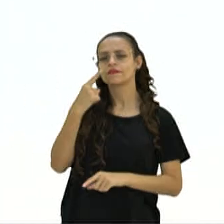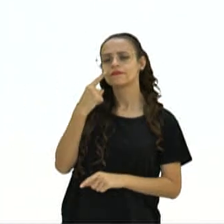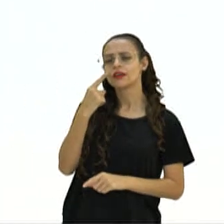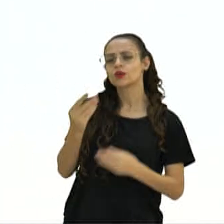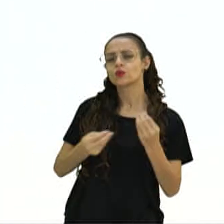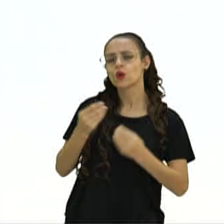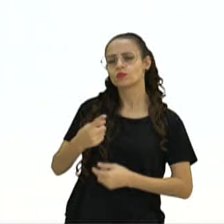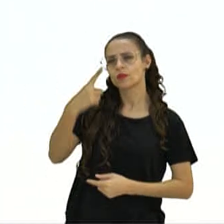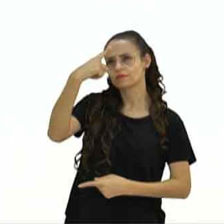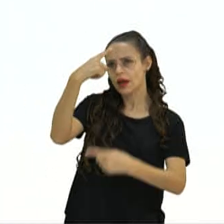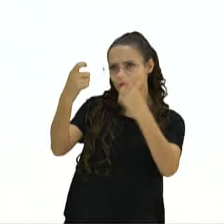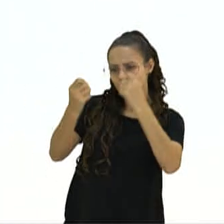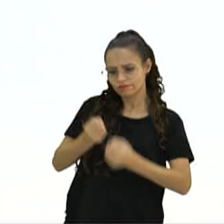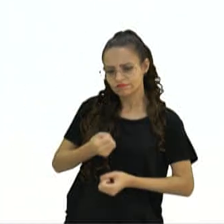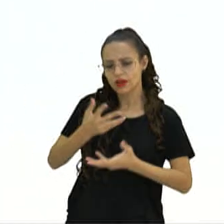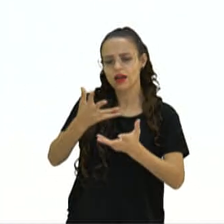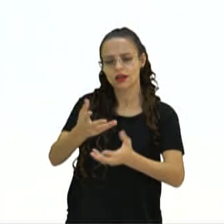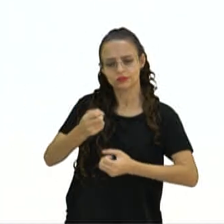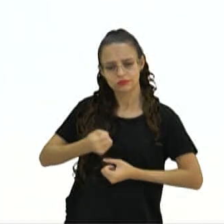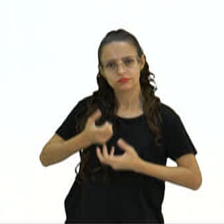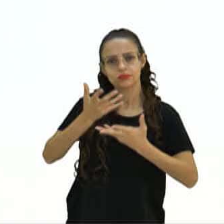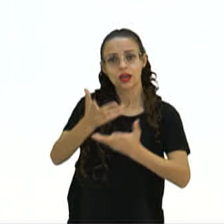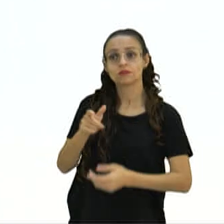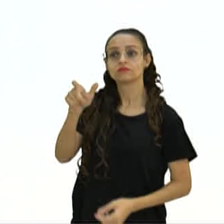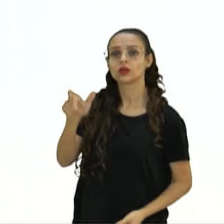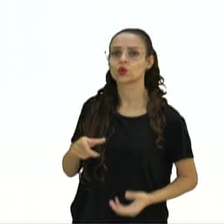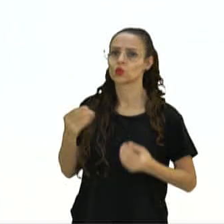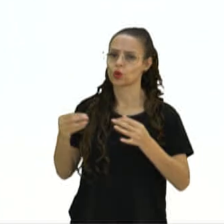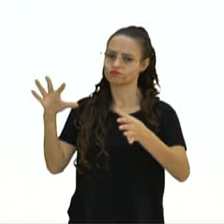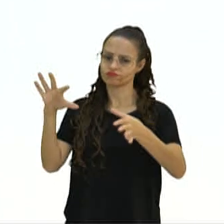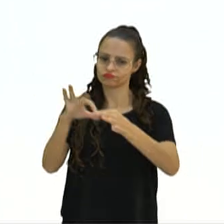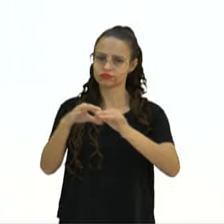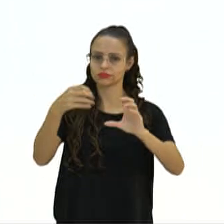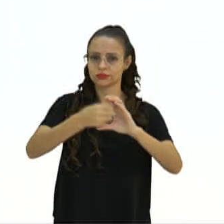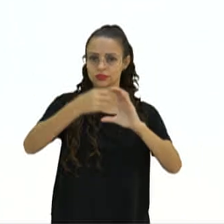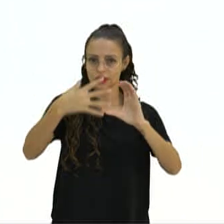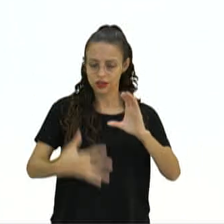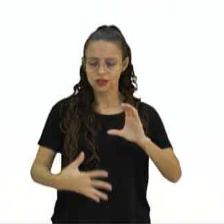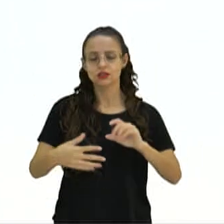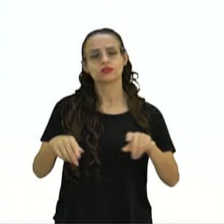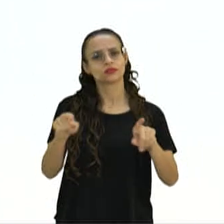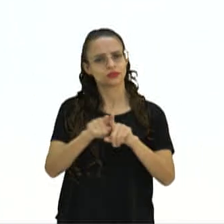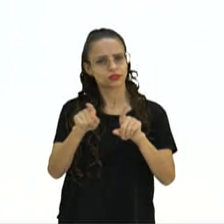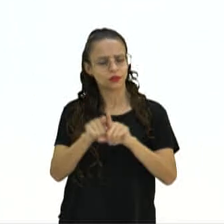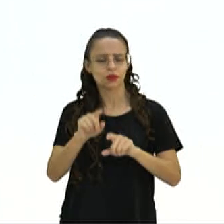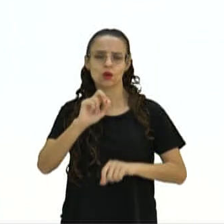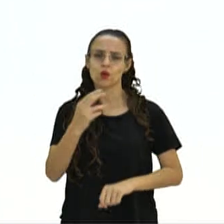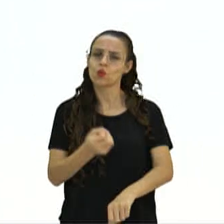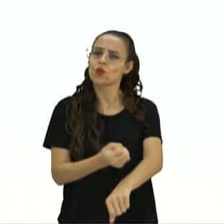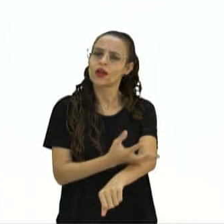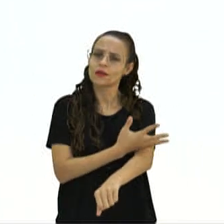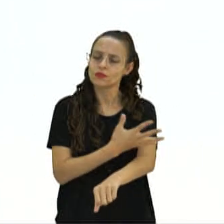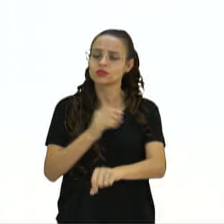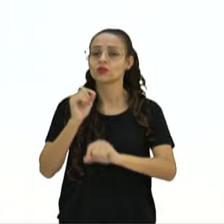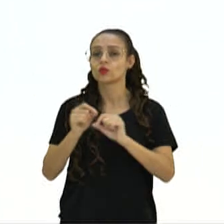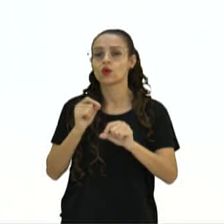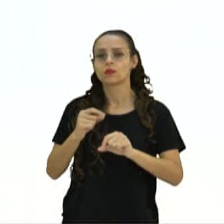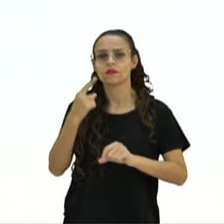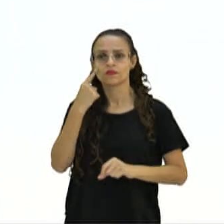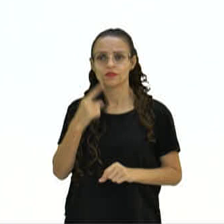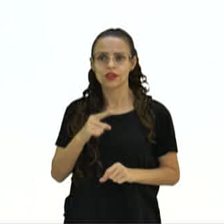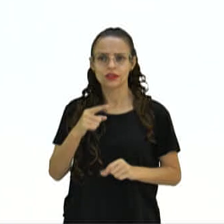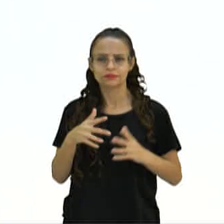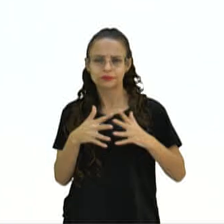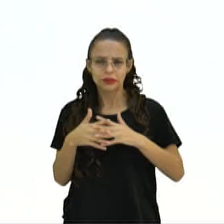e criatividade do indivíduo através de suas características, estado de ânimo ou de emoção, né, na obtenção e resolução